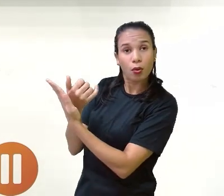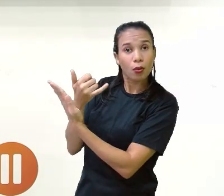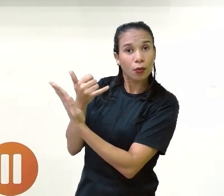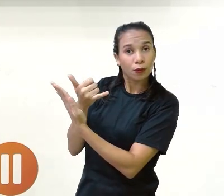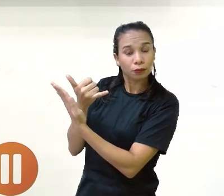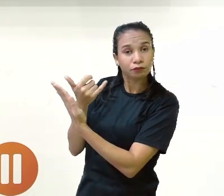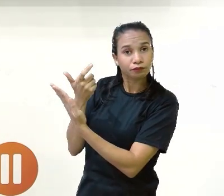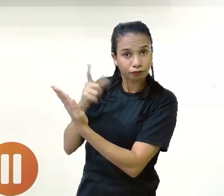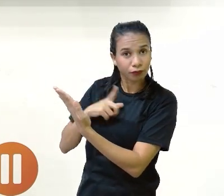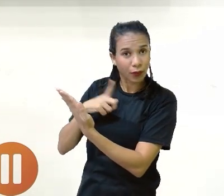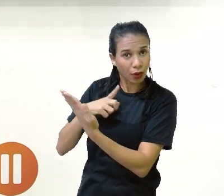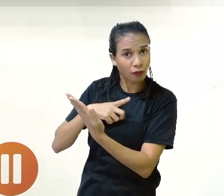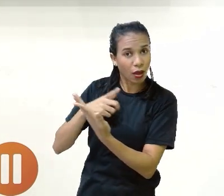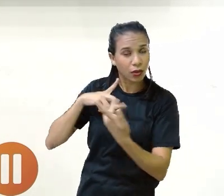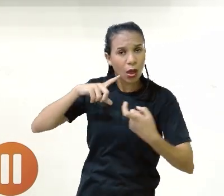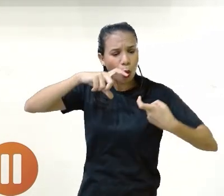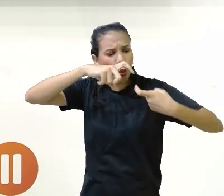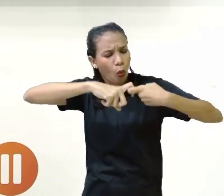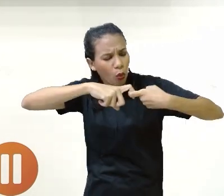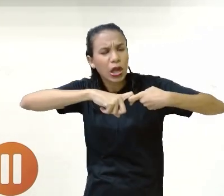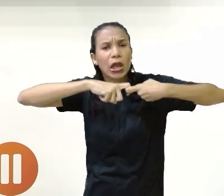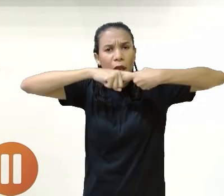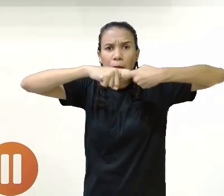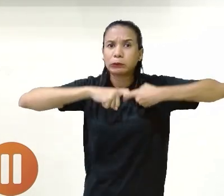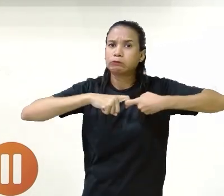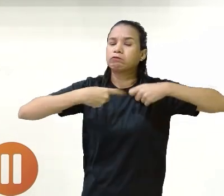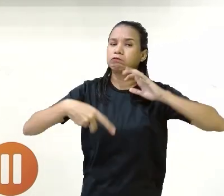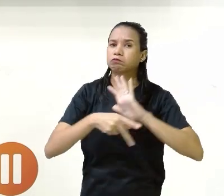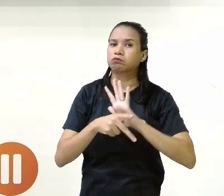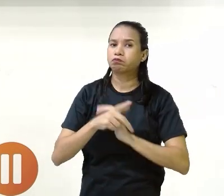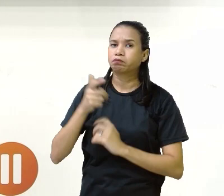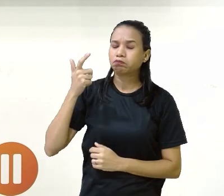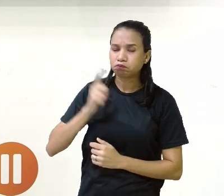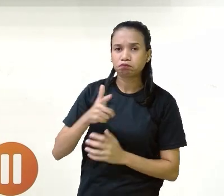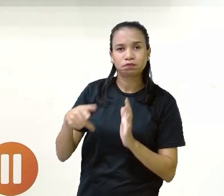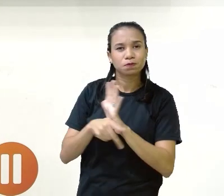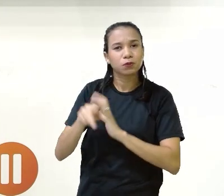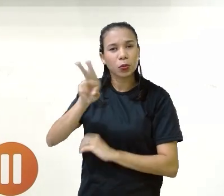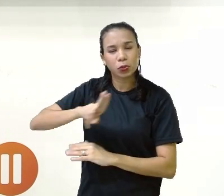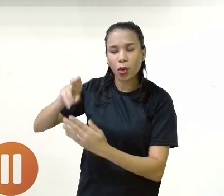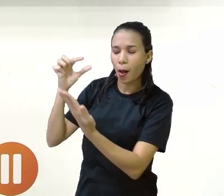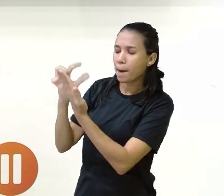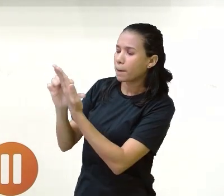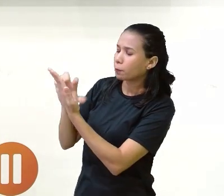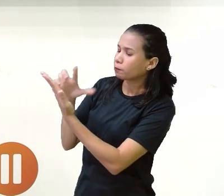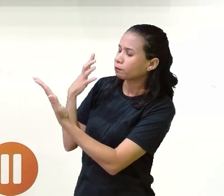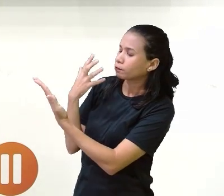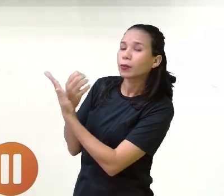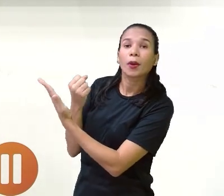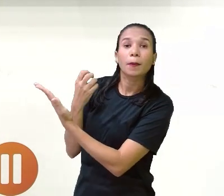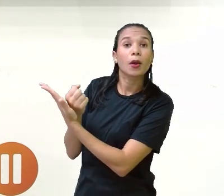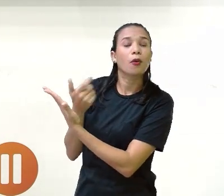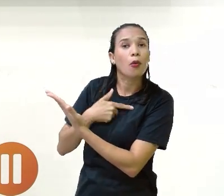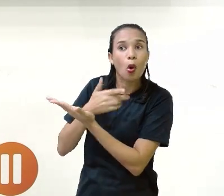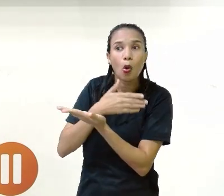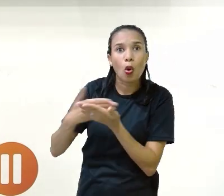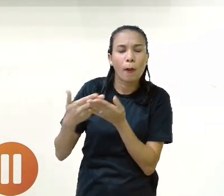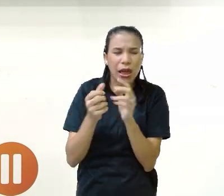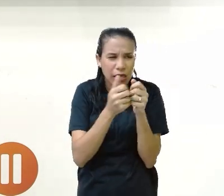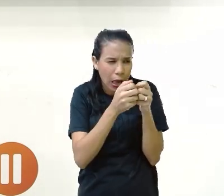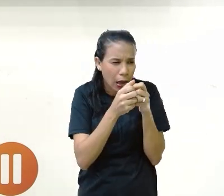né, na loja do sistema operacional do seu aparelho, baixa o aplicativo e já começa